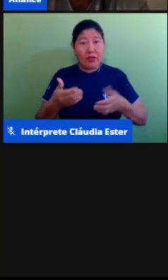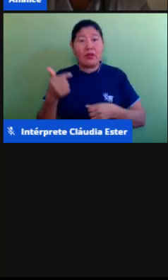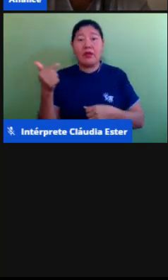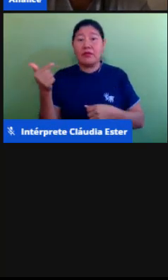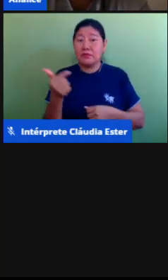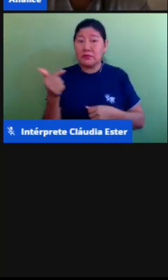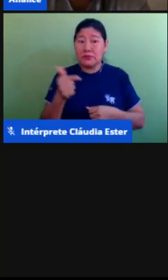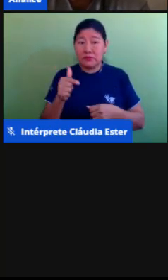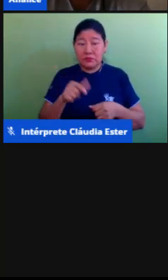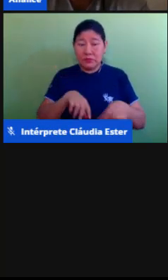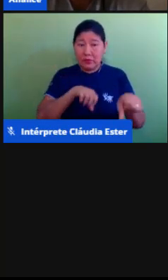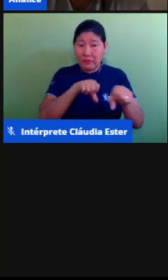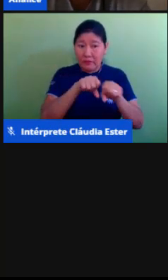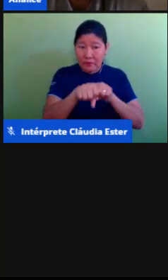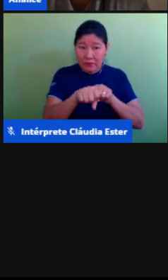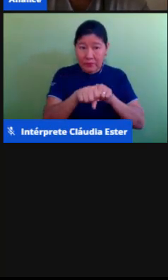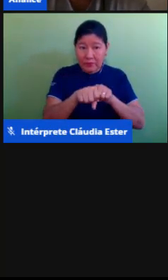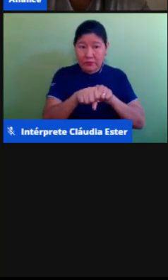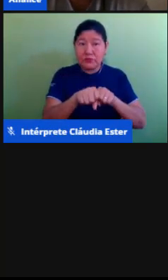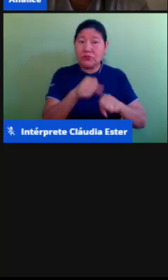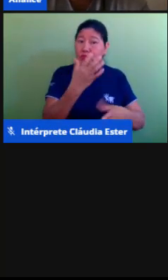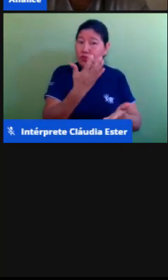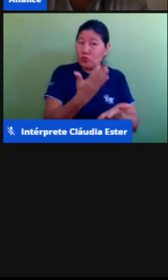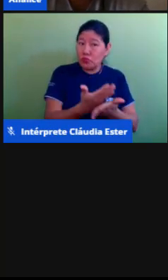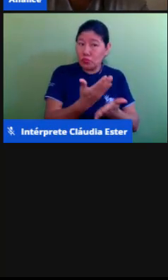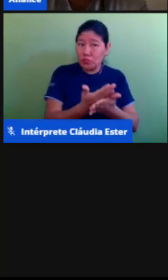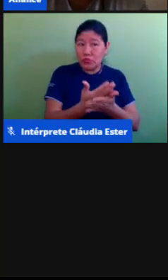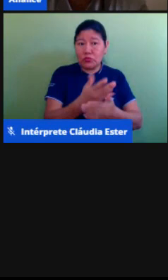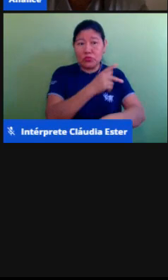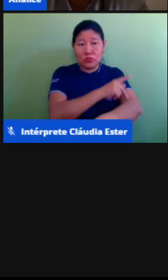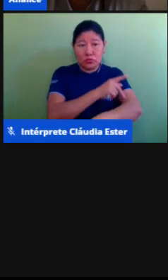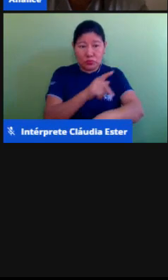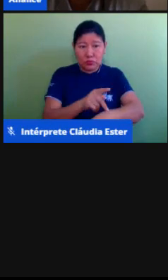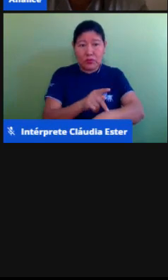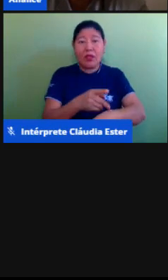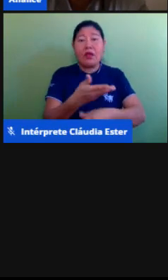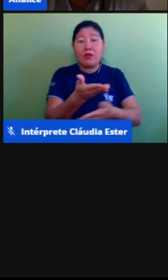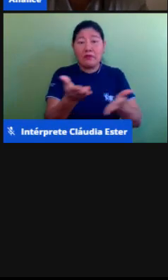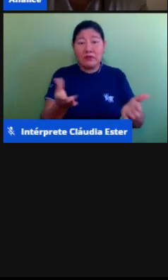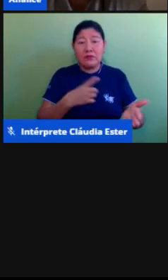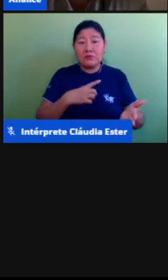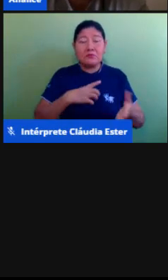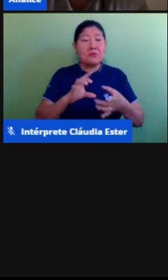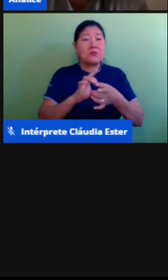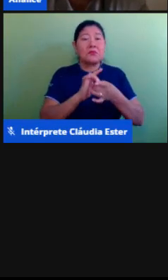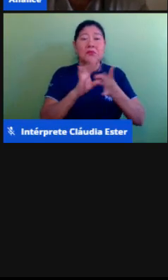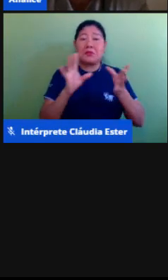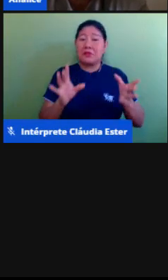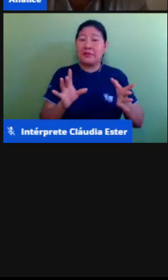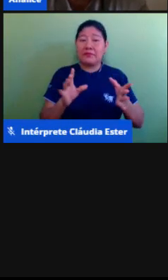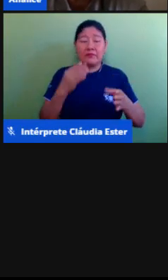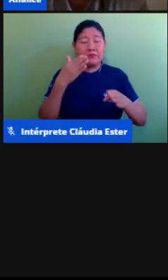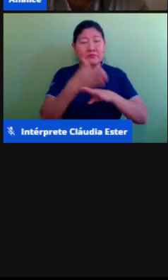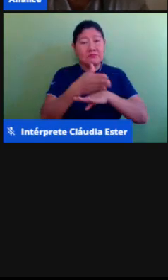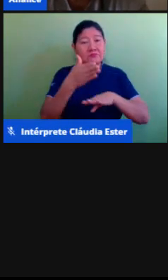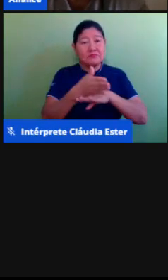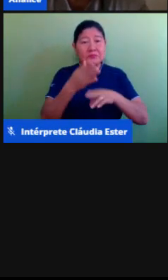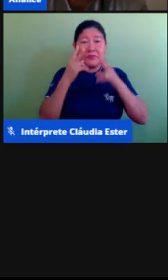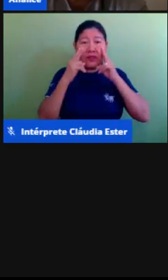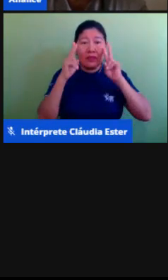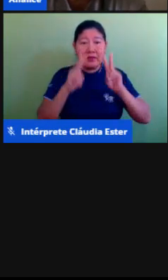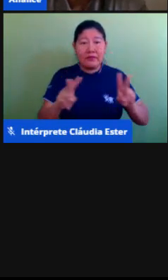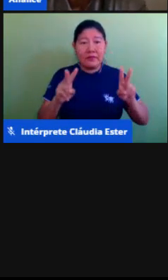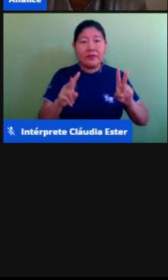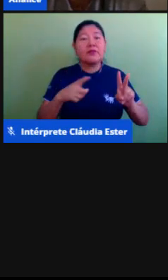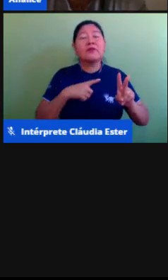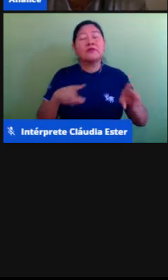continuada, não precisa de inscrição, assistam quantas lives vocês quiserem, tá bom? E fiquem à vontade aí com as declarações